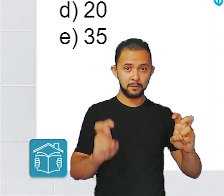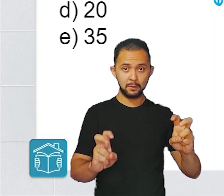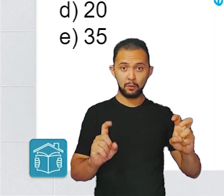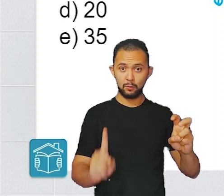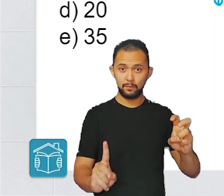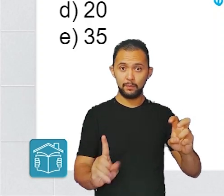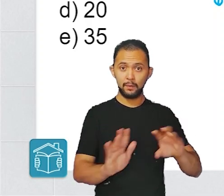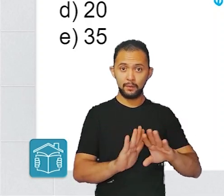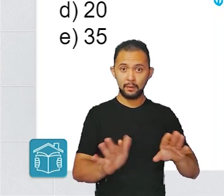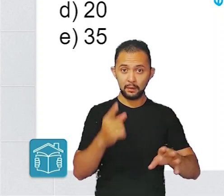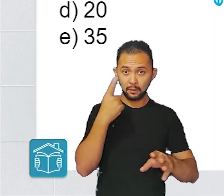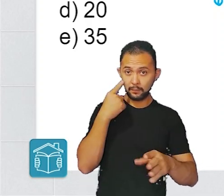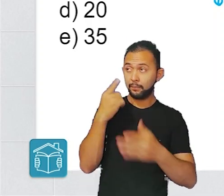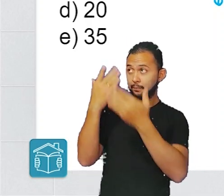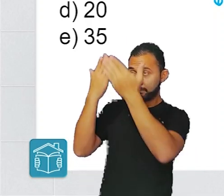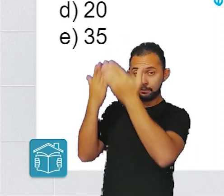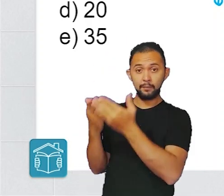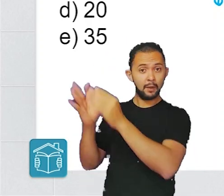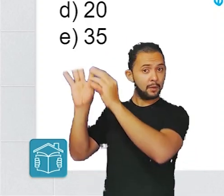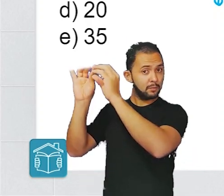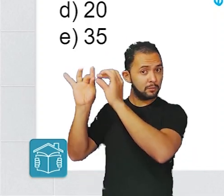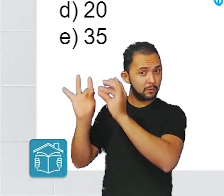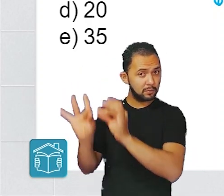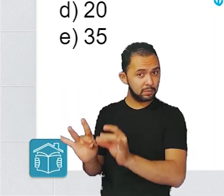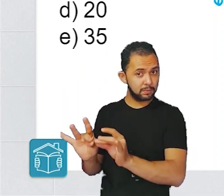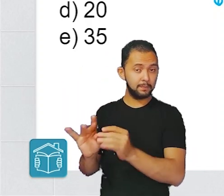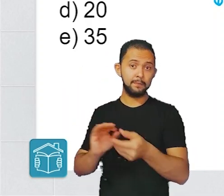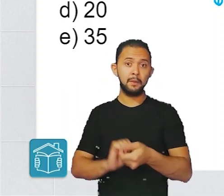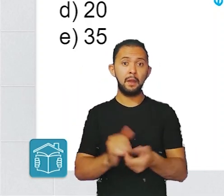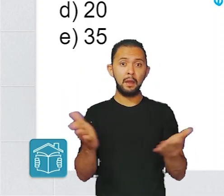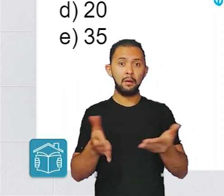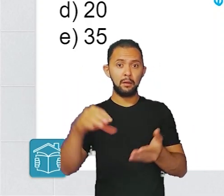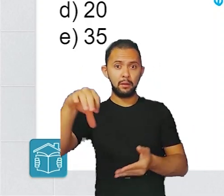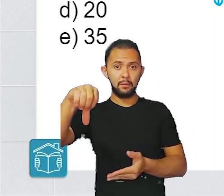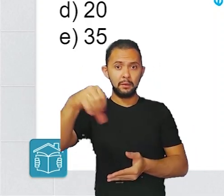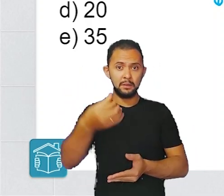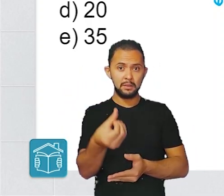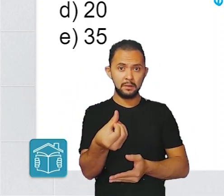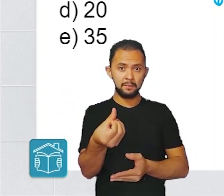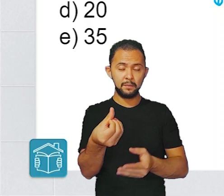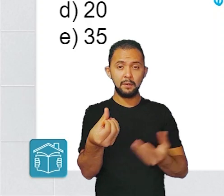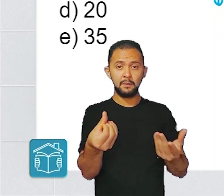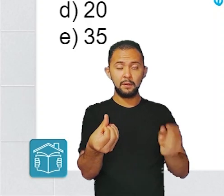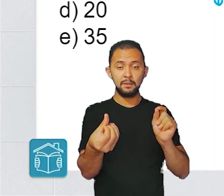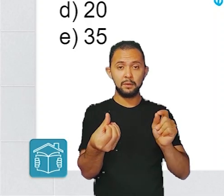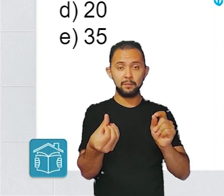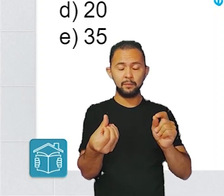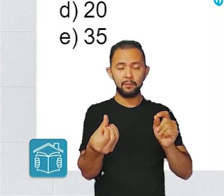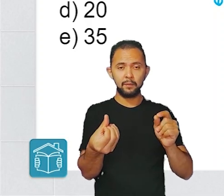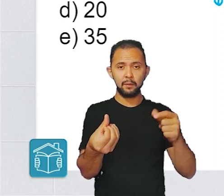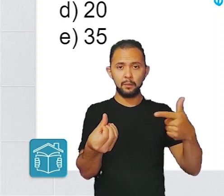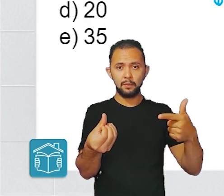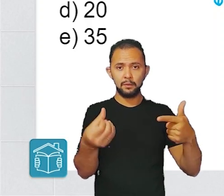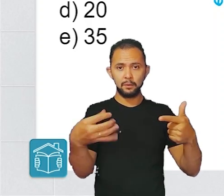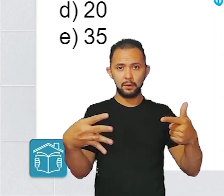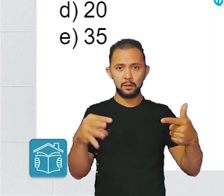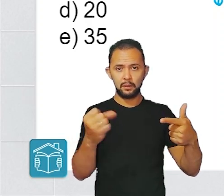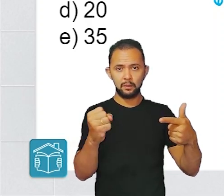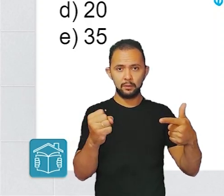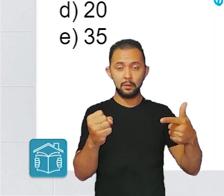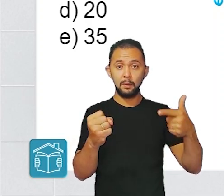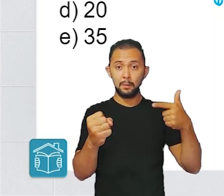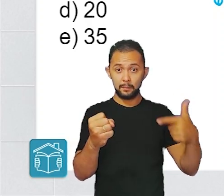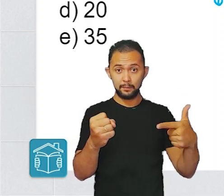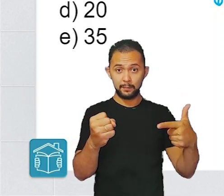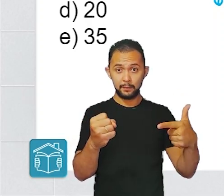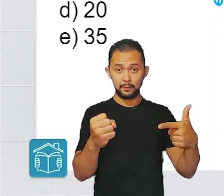5, 1. Beleza? Show de bola. Agora nós vamos para o 96. 96 dividido por 2, 48.